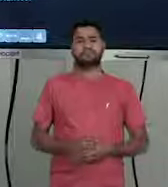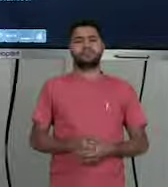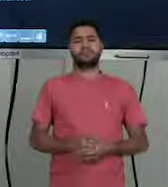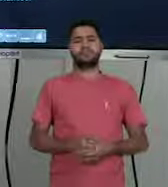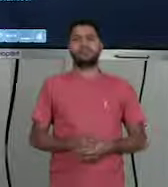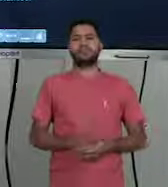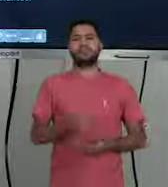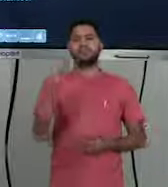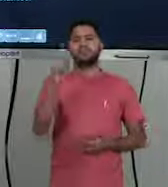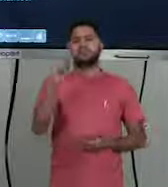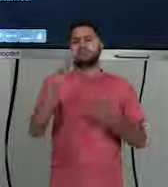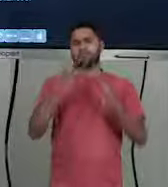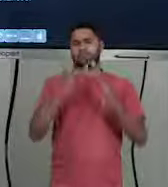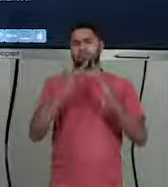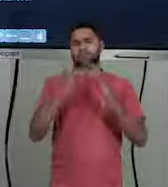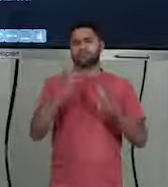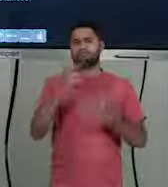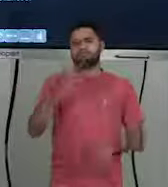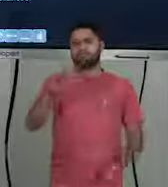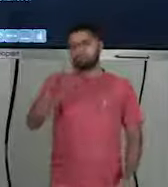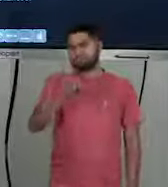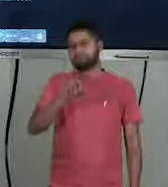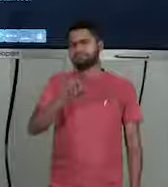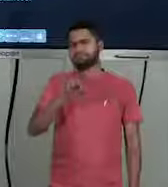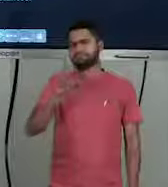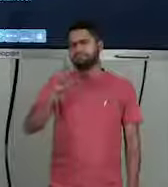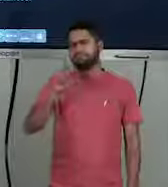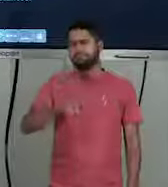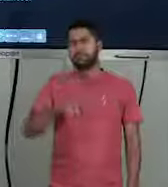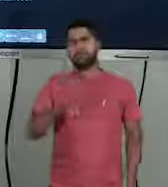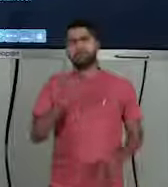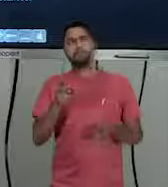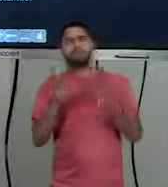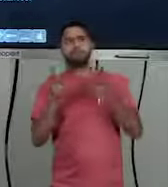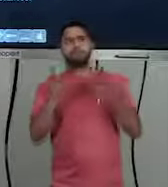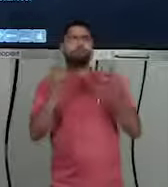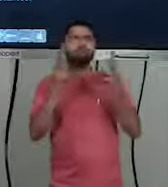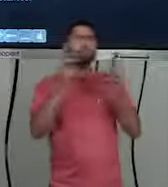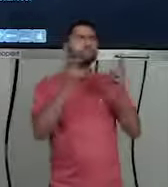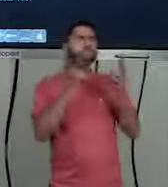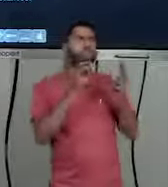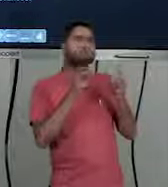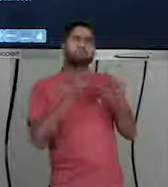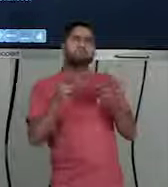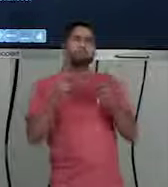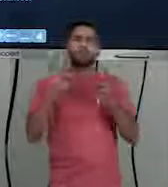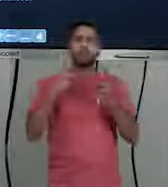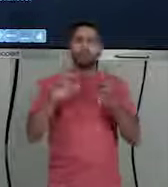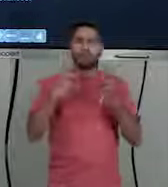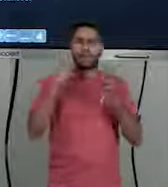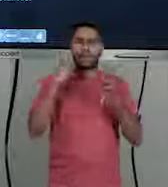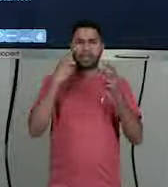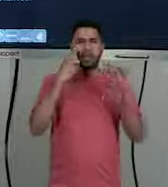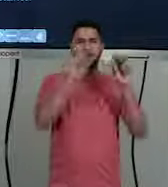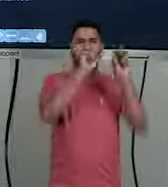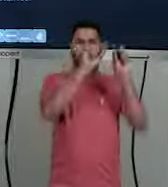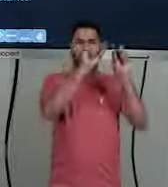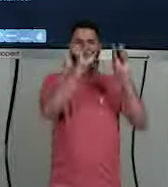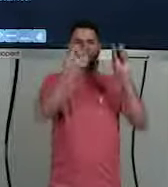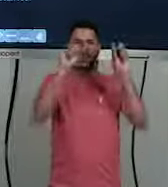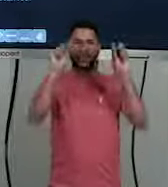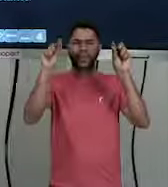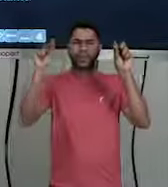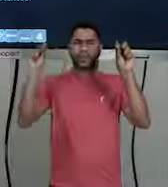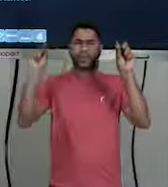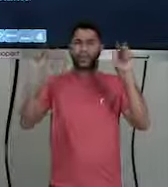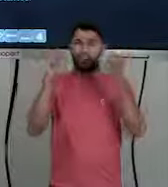dentro da sua residência, vocês podem notar que existe um circuito elétrico funcionando.